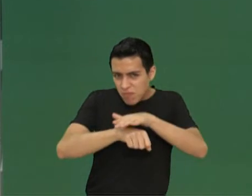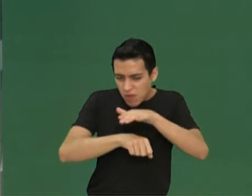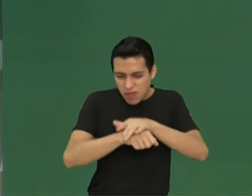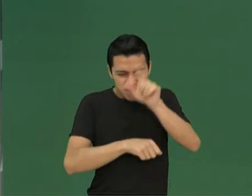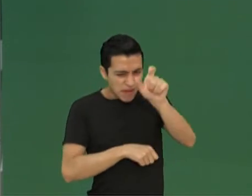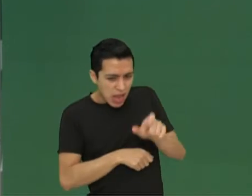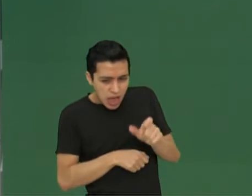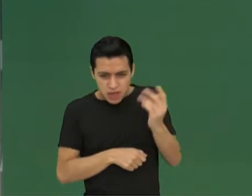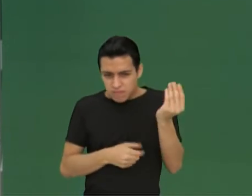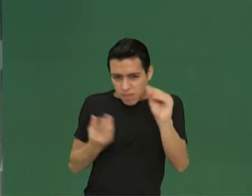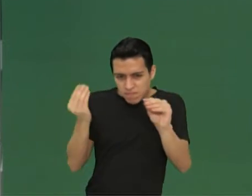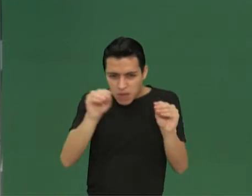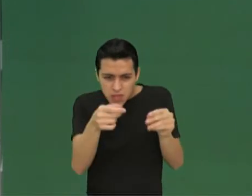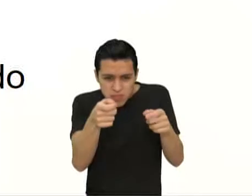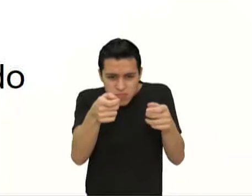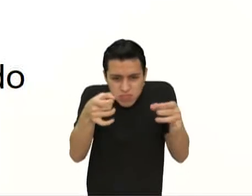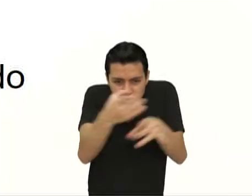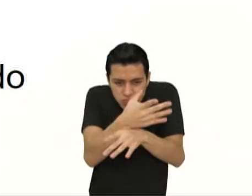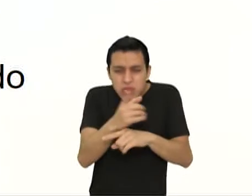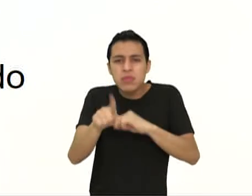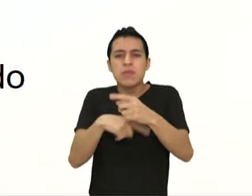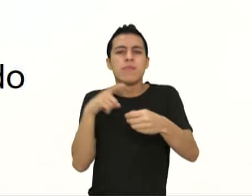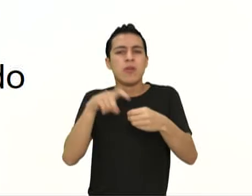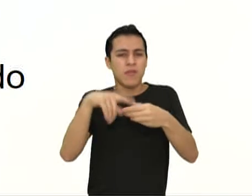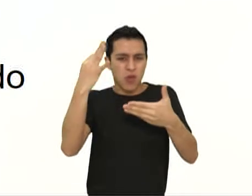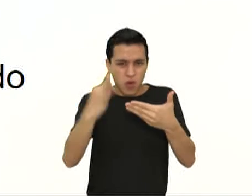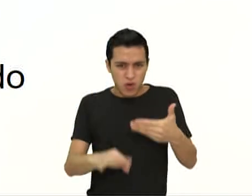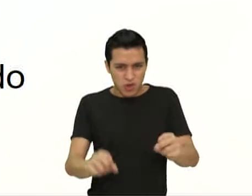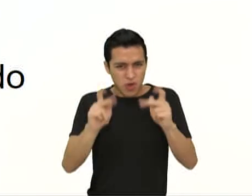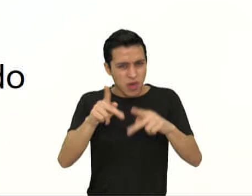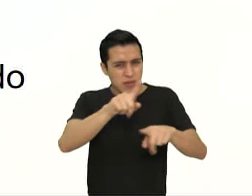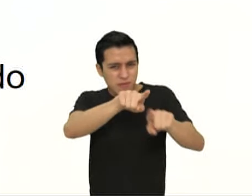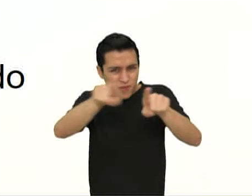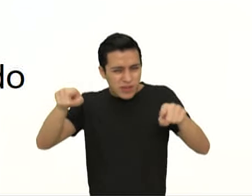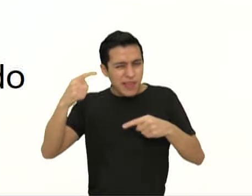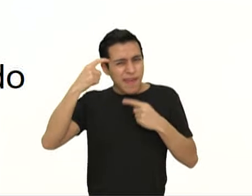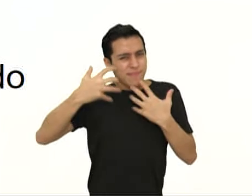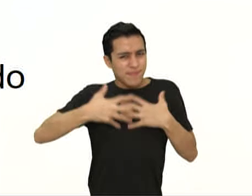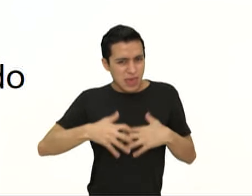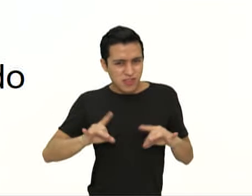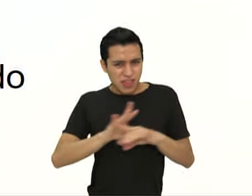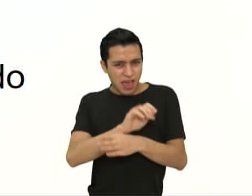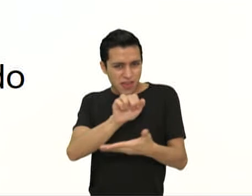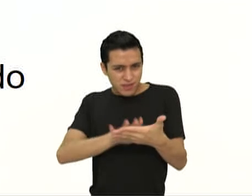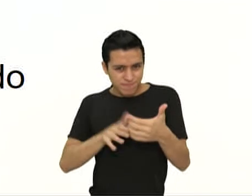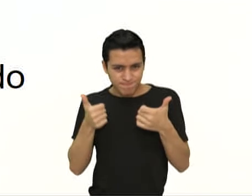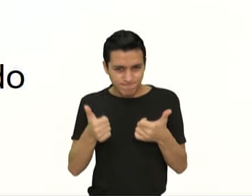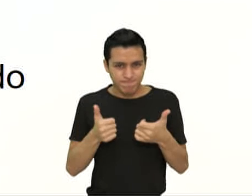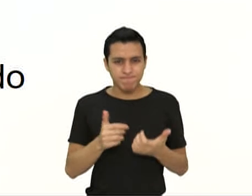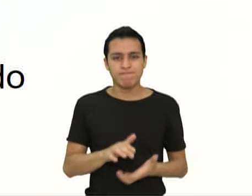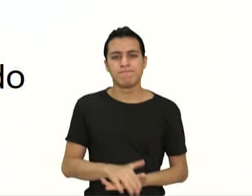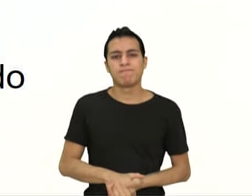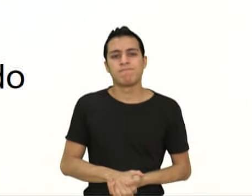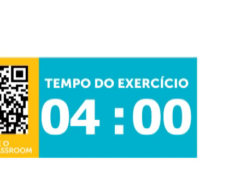vimos nessa aula, tá? E depois a gente vai voltar aqui para corrigir. Dá uma pensada aí, né? Realiza o exercício e a gente já volta.